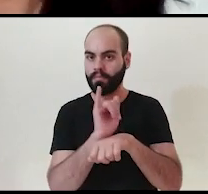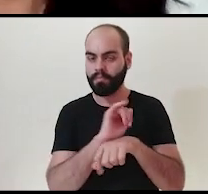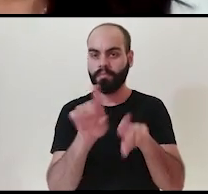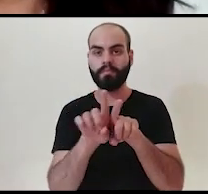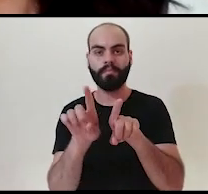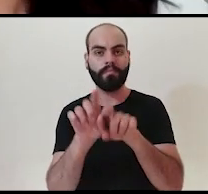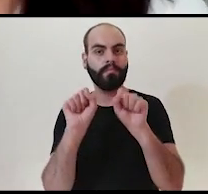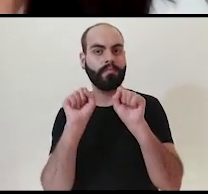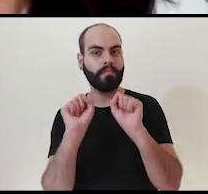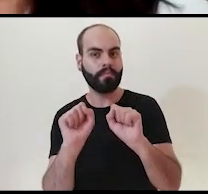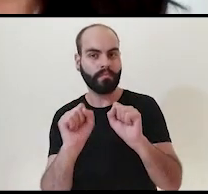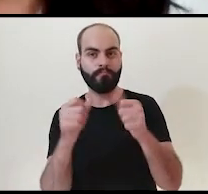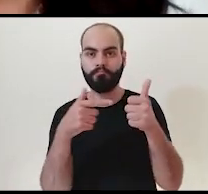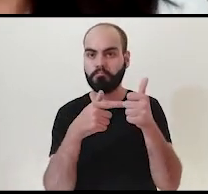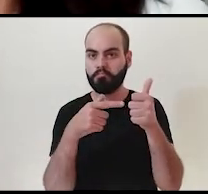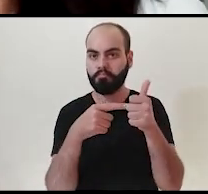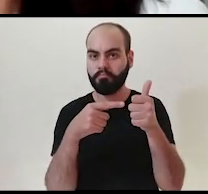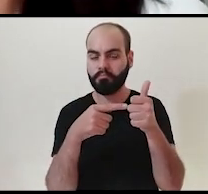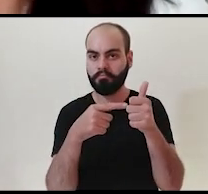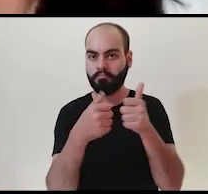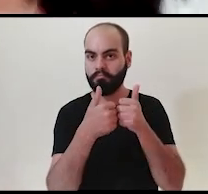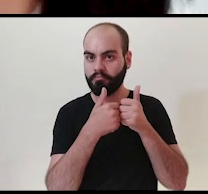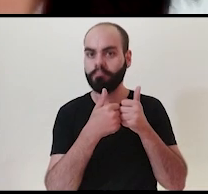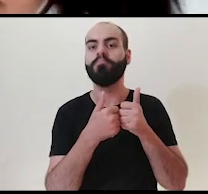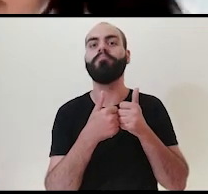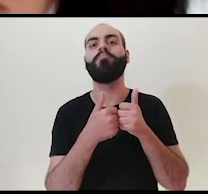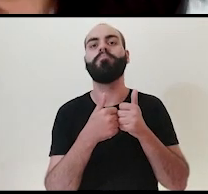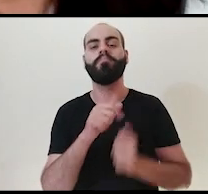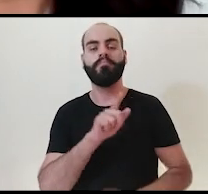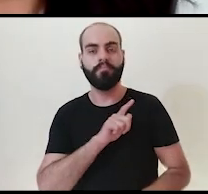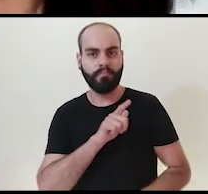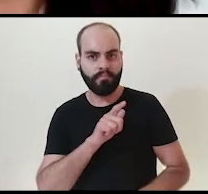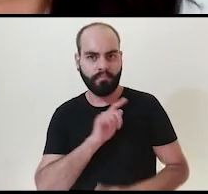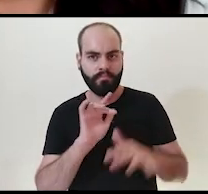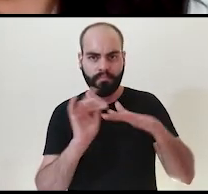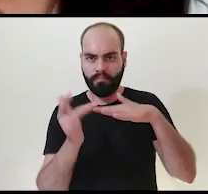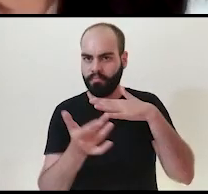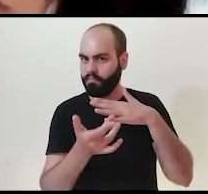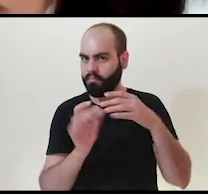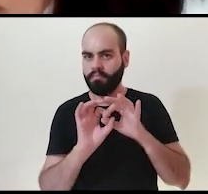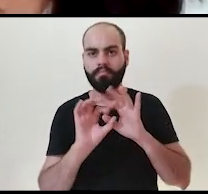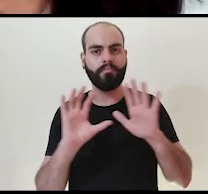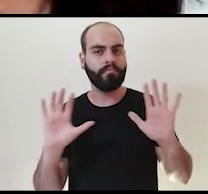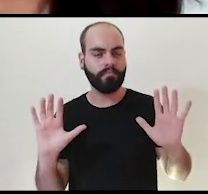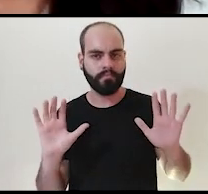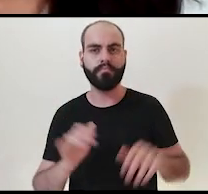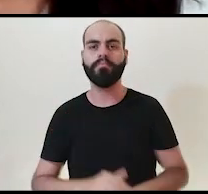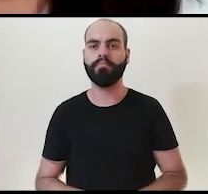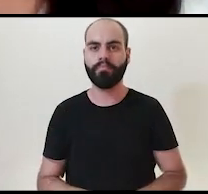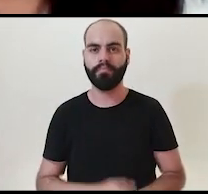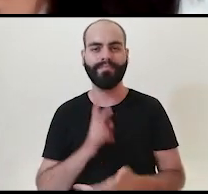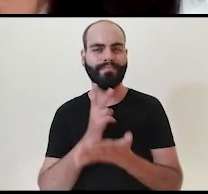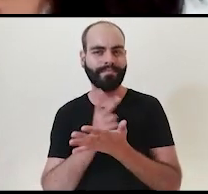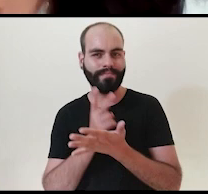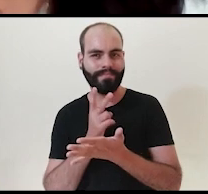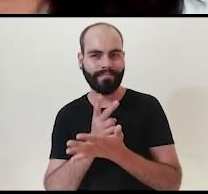gente, podem seguir as redes sociais da Isabela também, as minhas, as da Aline, fiquem à vontade. E